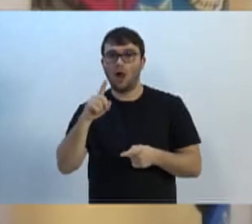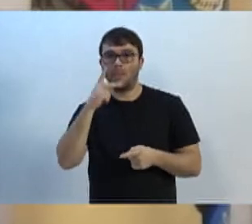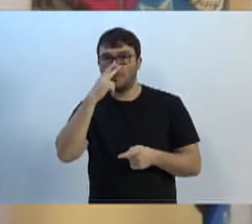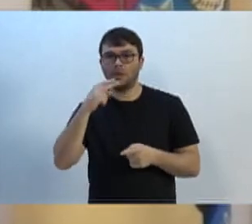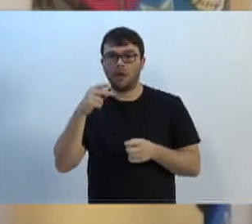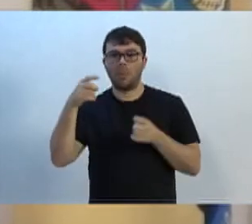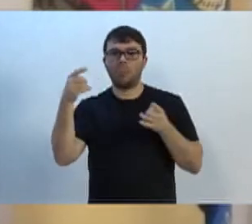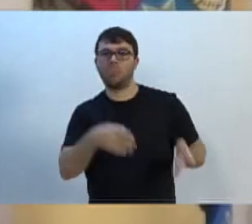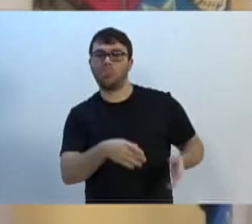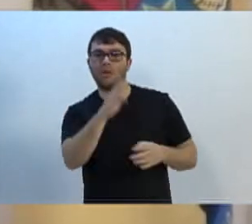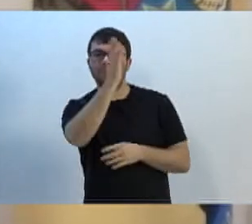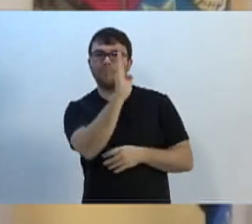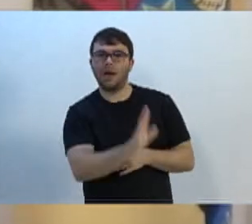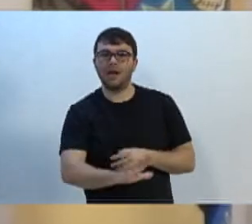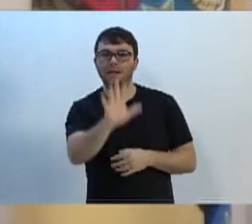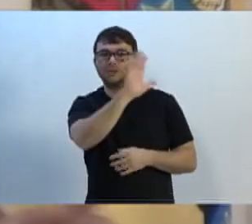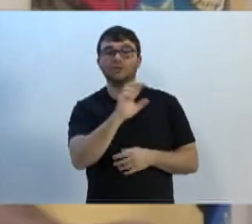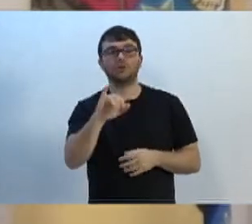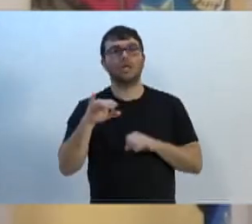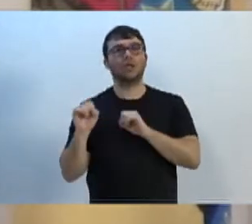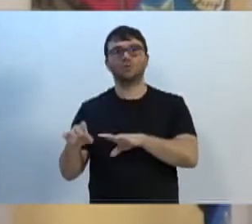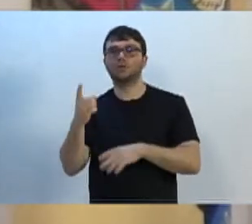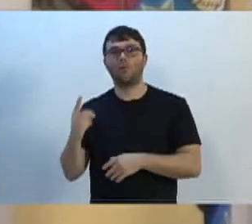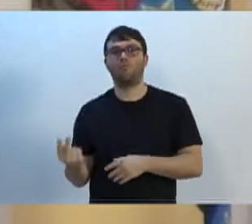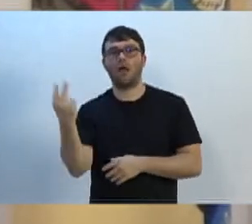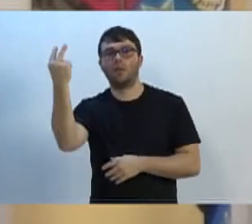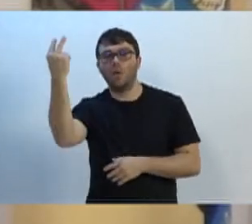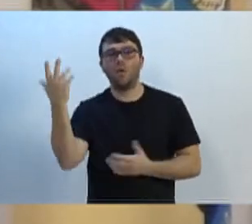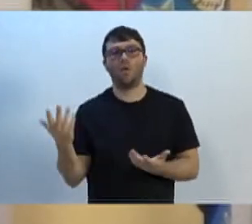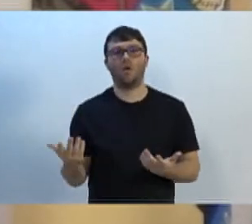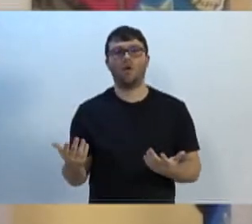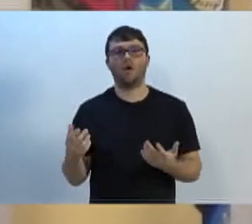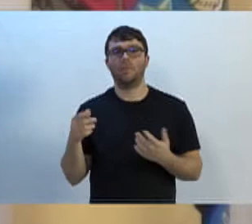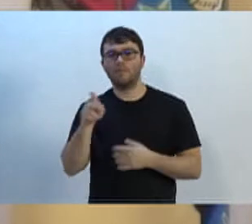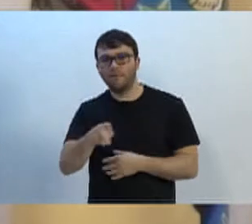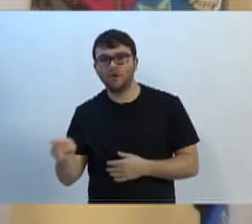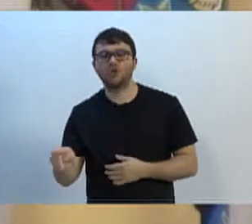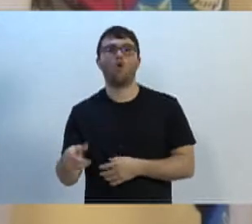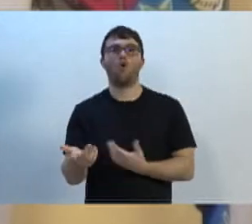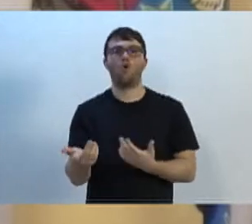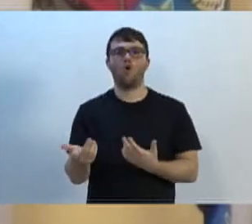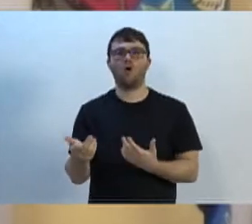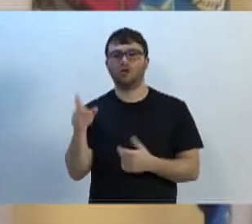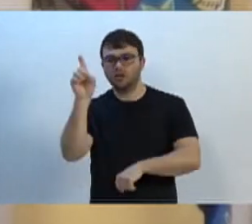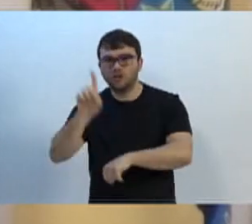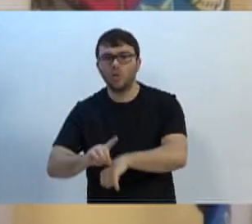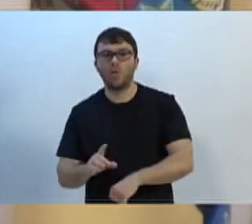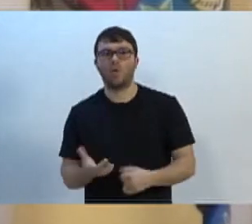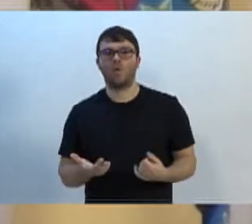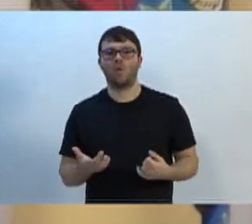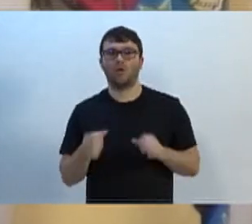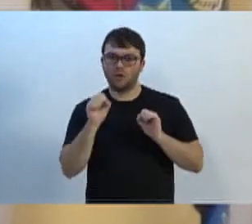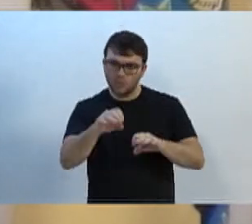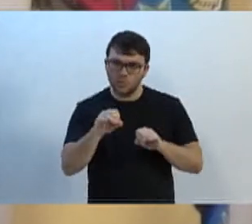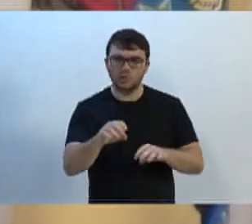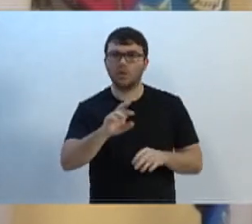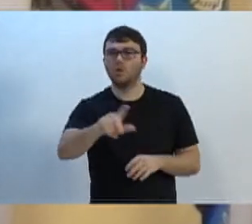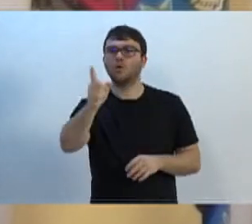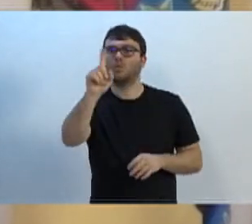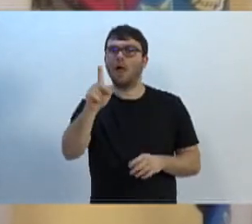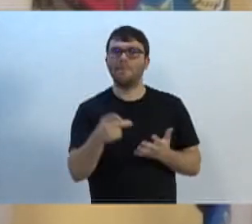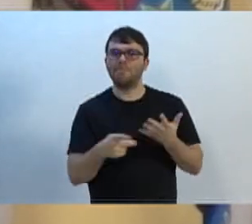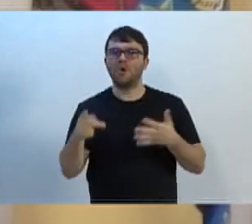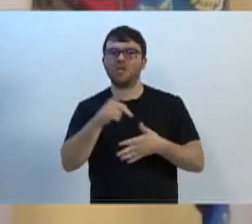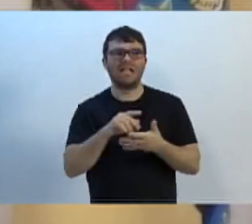tá enquanto a educação não for valorizada os professores diretores e tudo mais que a gente conhece por aí que a educação na verdade não é prioridade